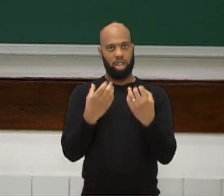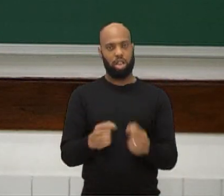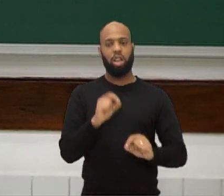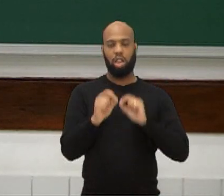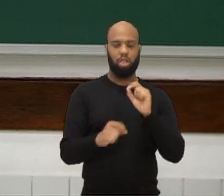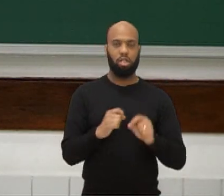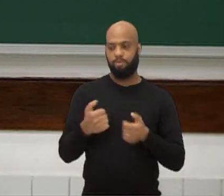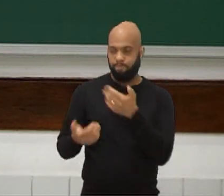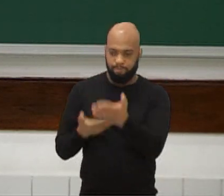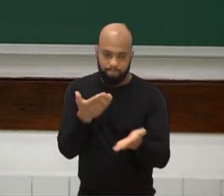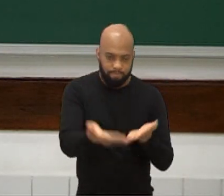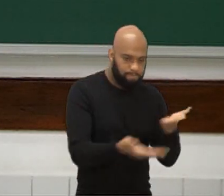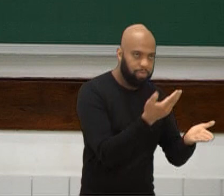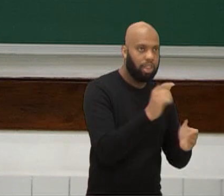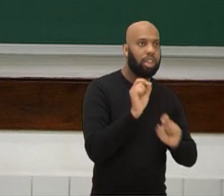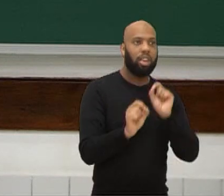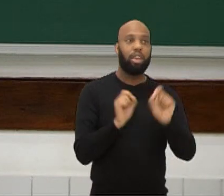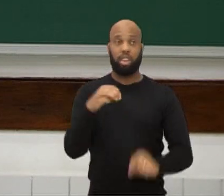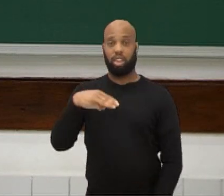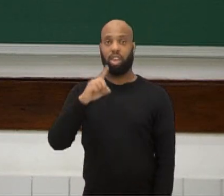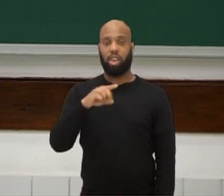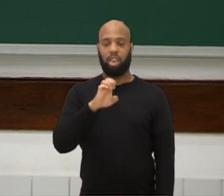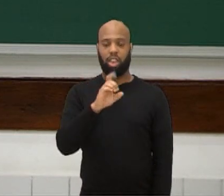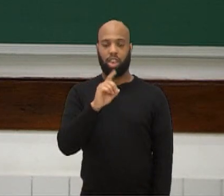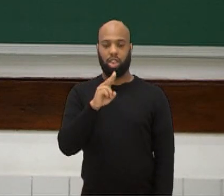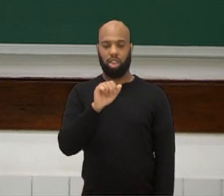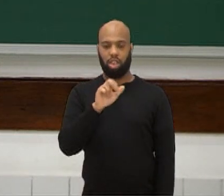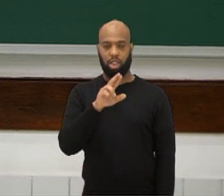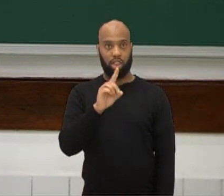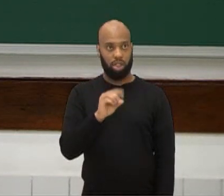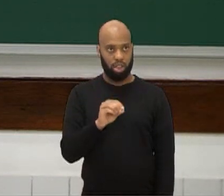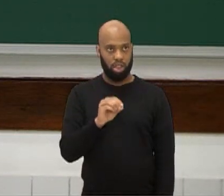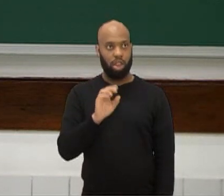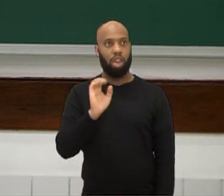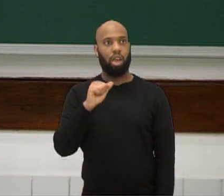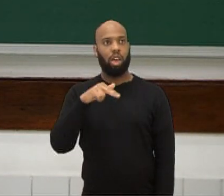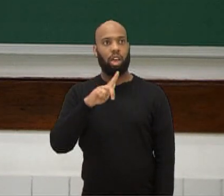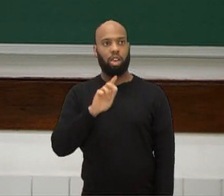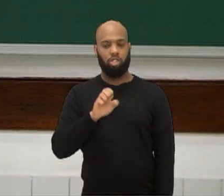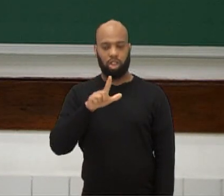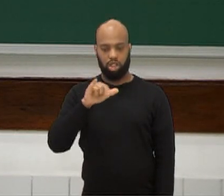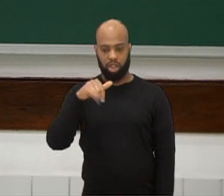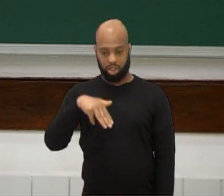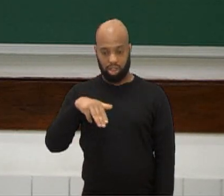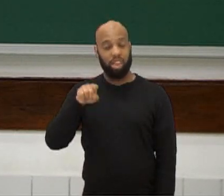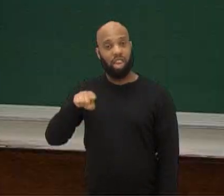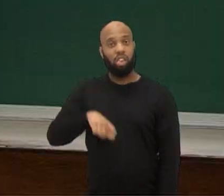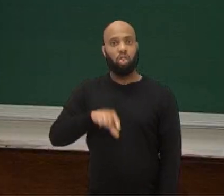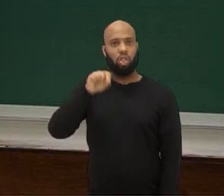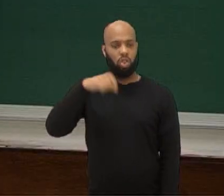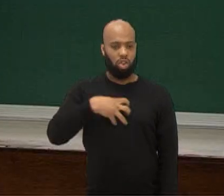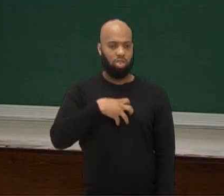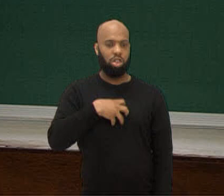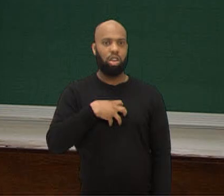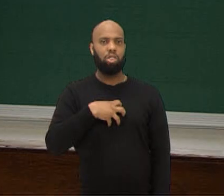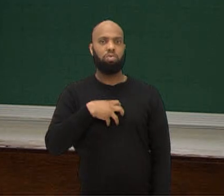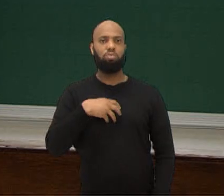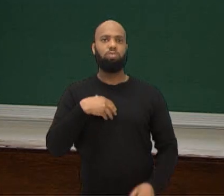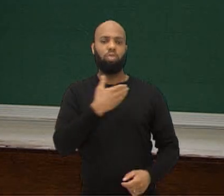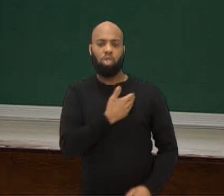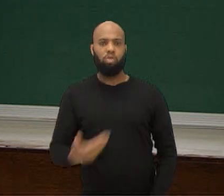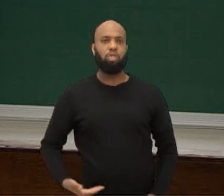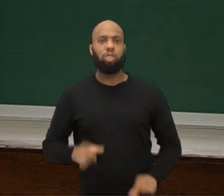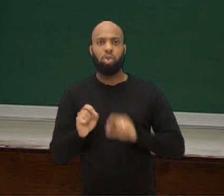eles, que foi o Eduardo Angelim. E o sistema de governo que eles escolheram, qual foi? A